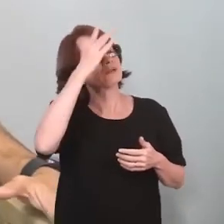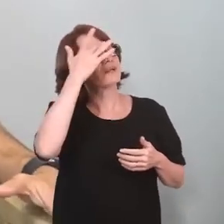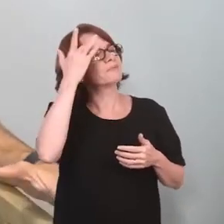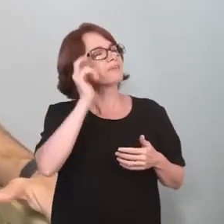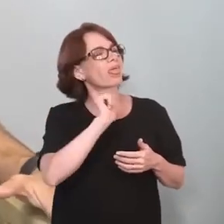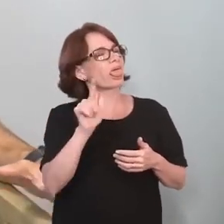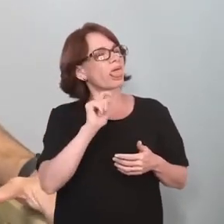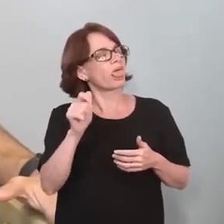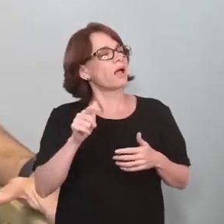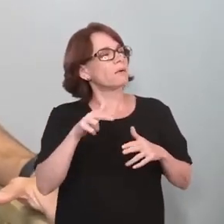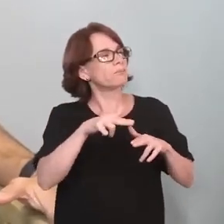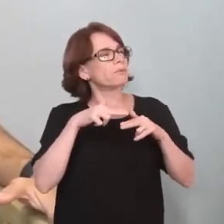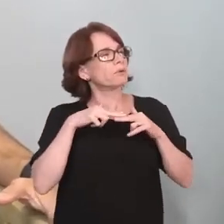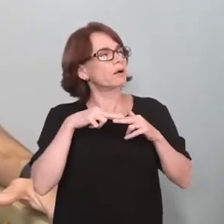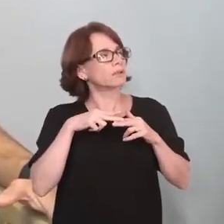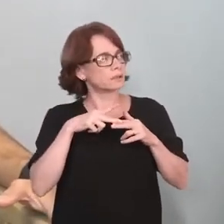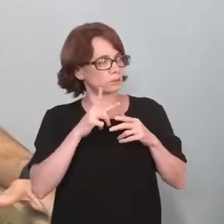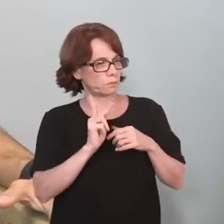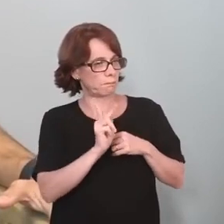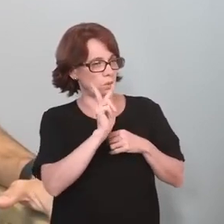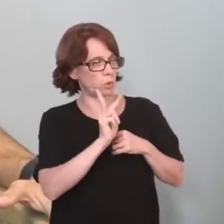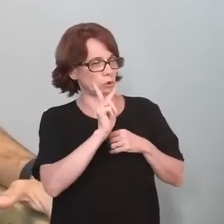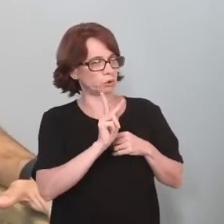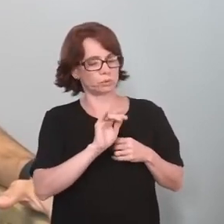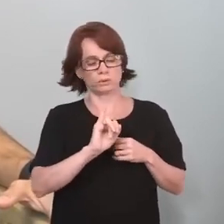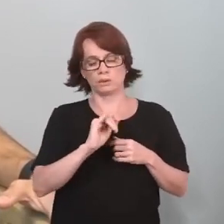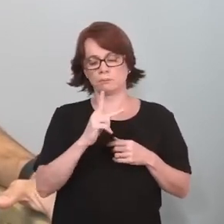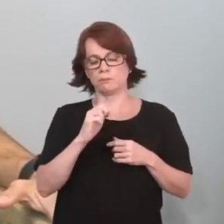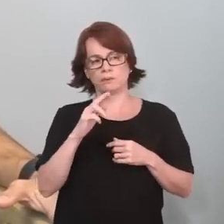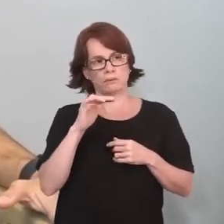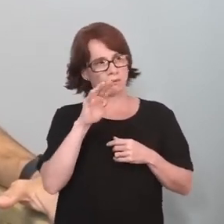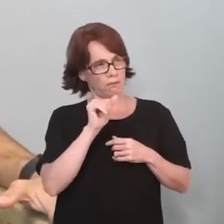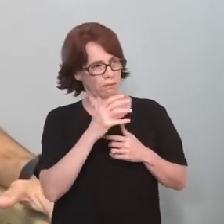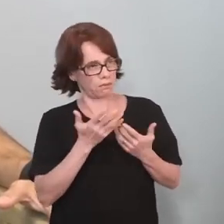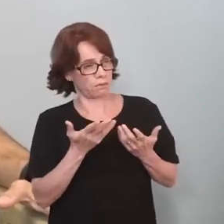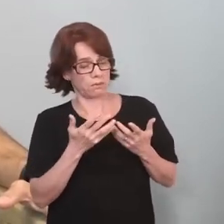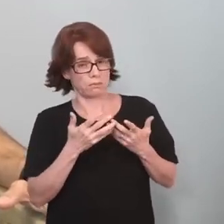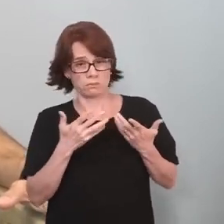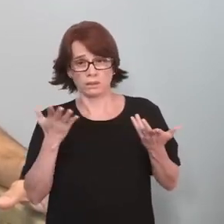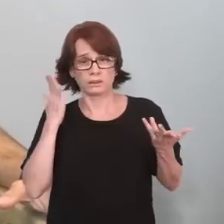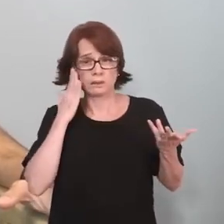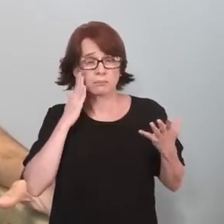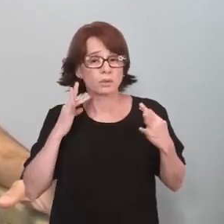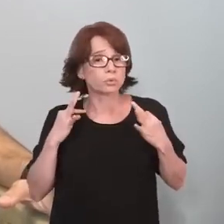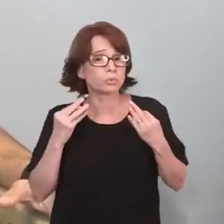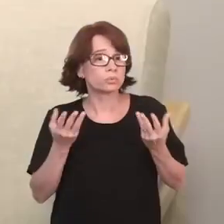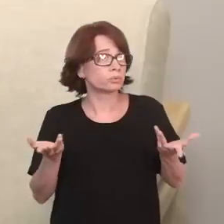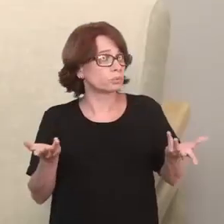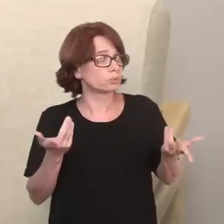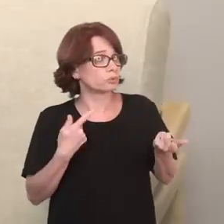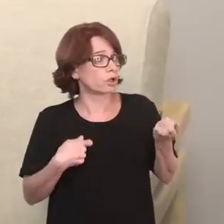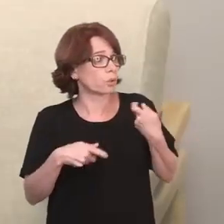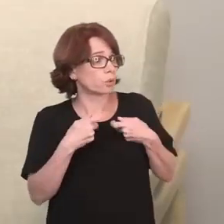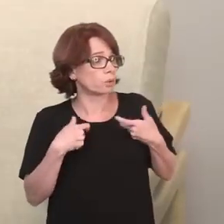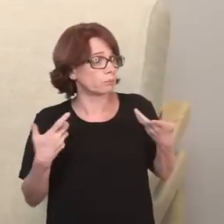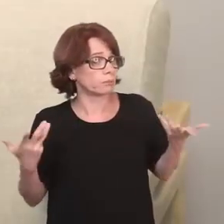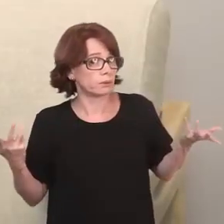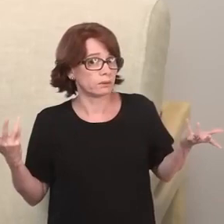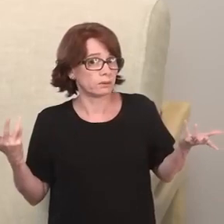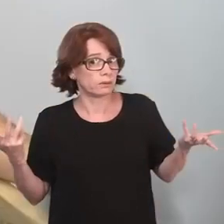da história do posto Ipiranga. E a verdade é que o posto Ipiranga sabia tudo de economia. Nunca tive dúvida